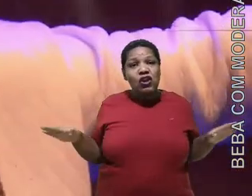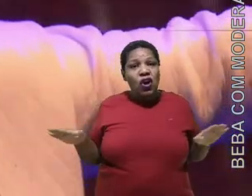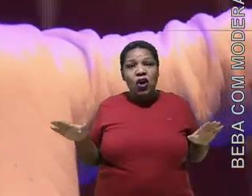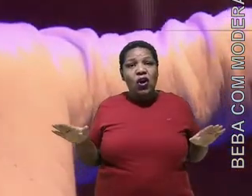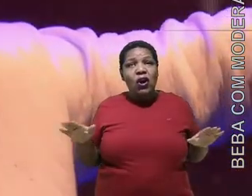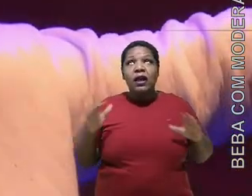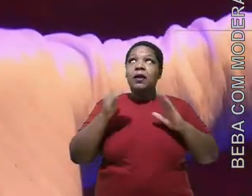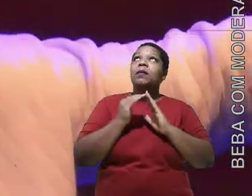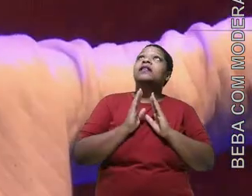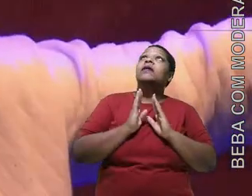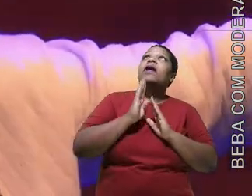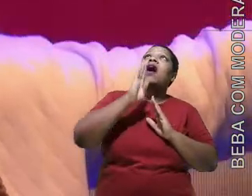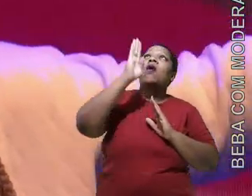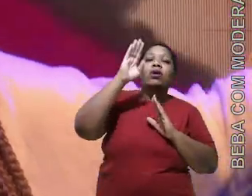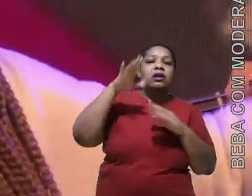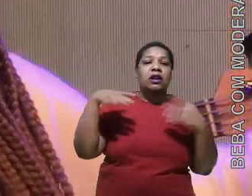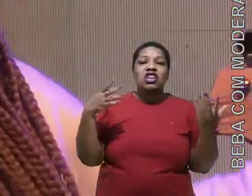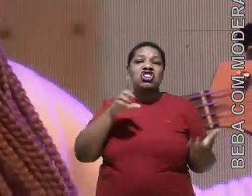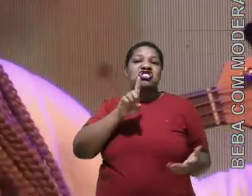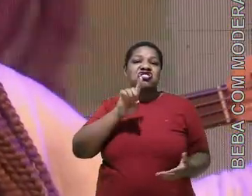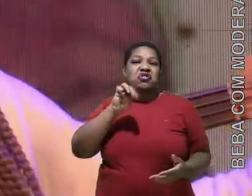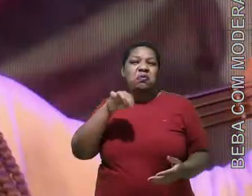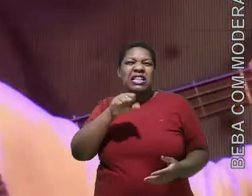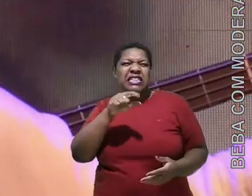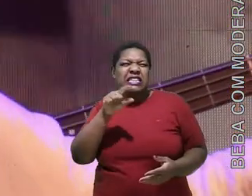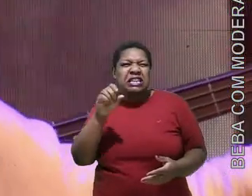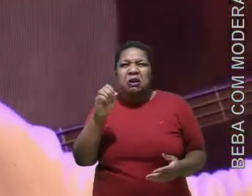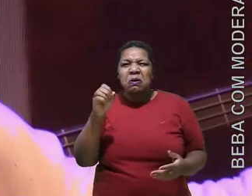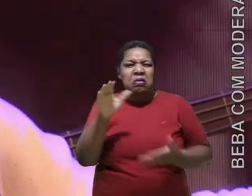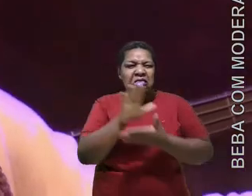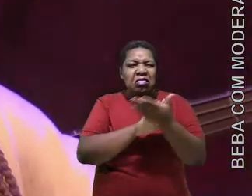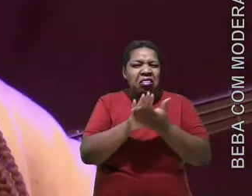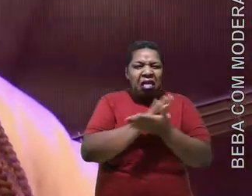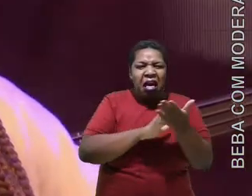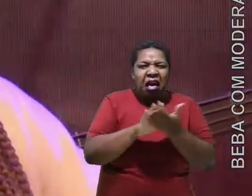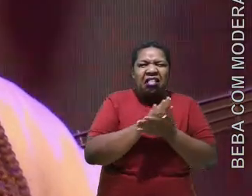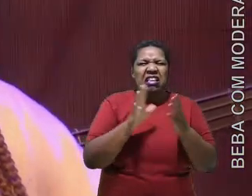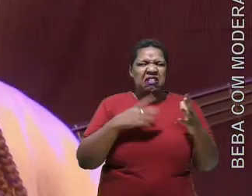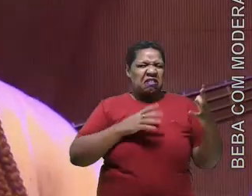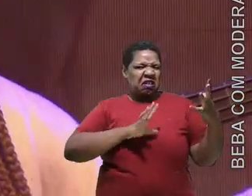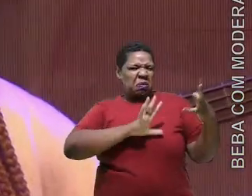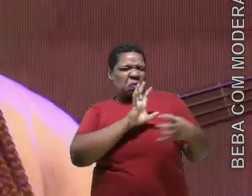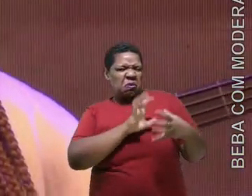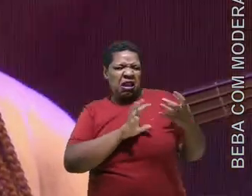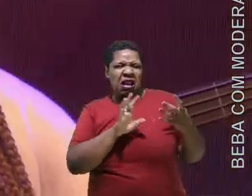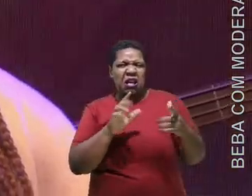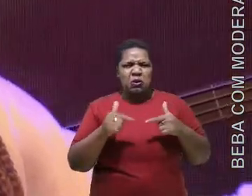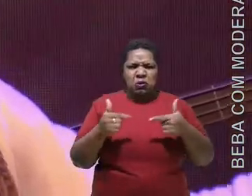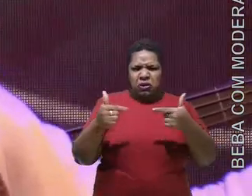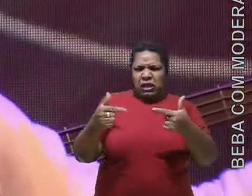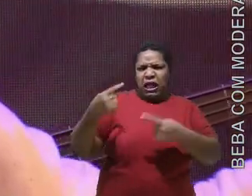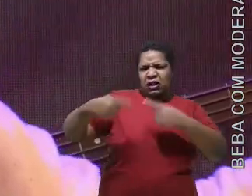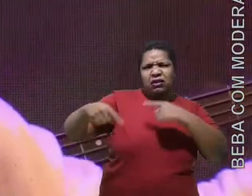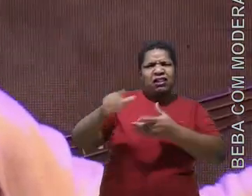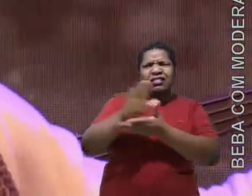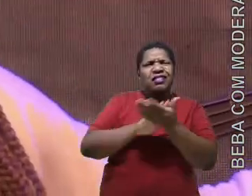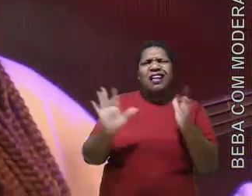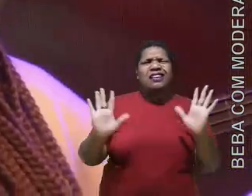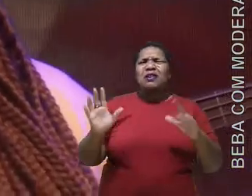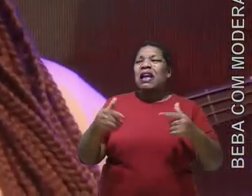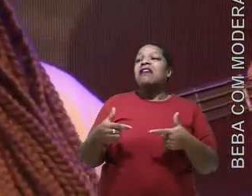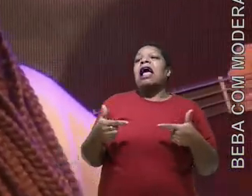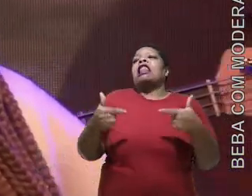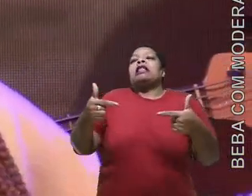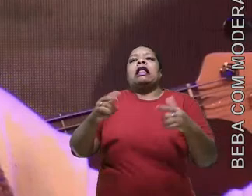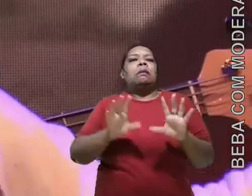dimensão sem que nenhuma mas ela minha filha já sei que eu não tenho que lutar contra nada que não seja nada quero usar contra